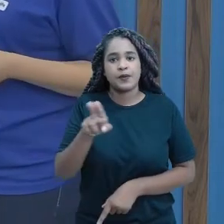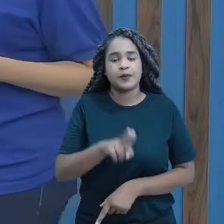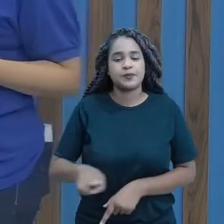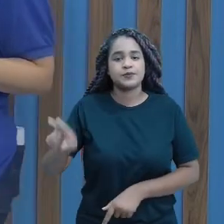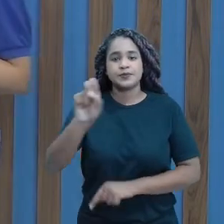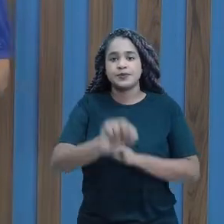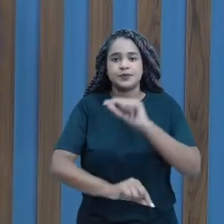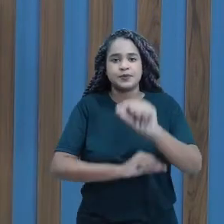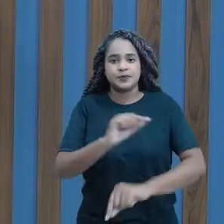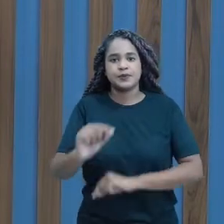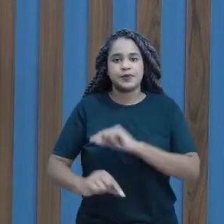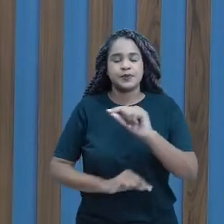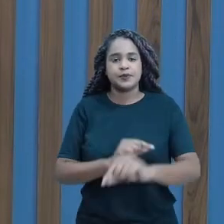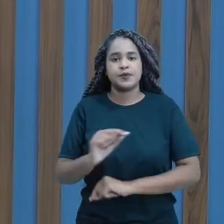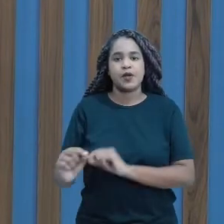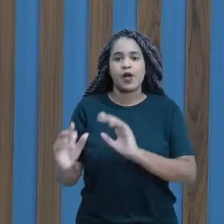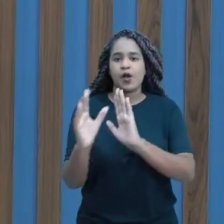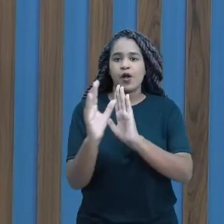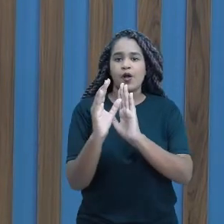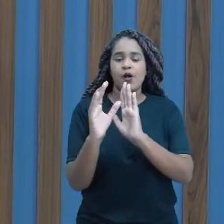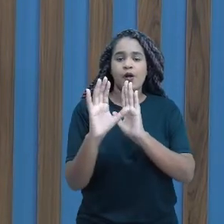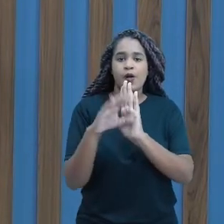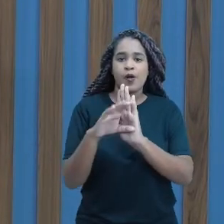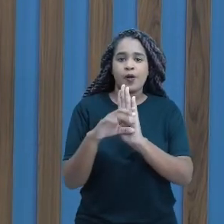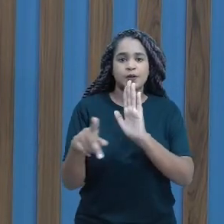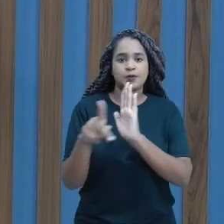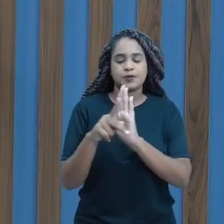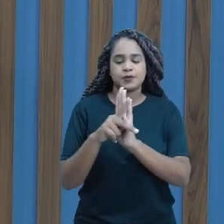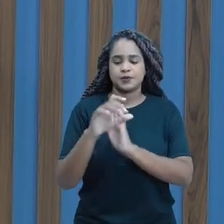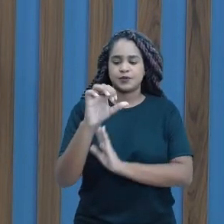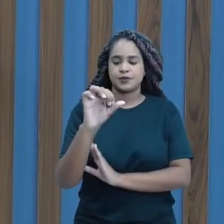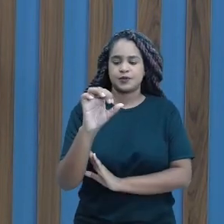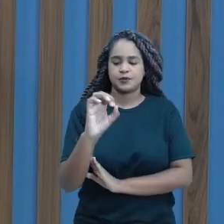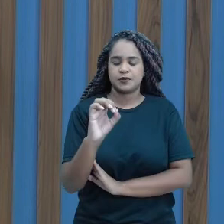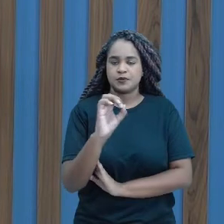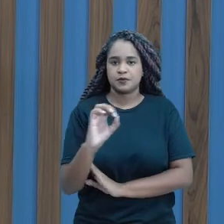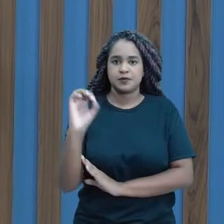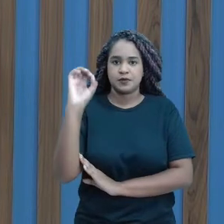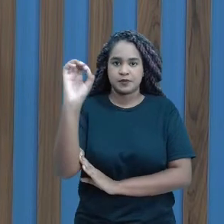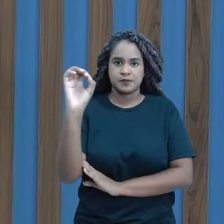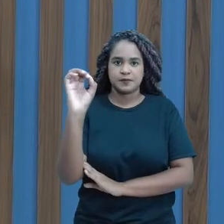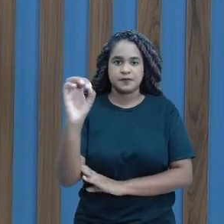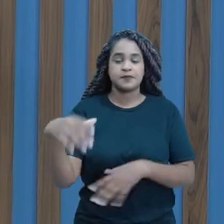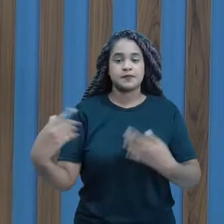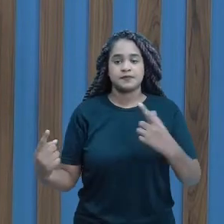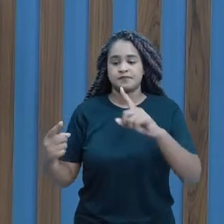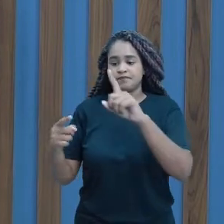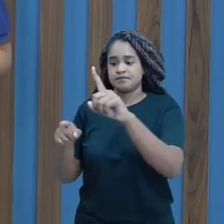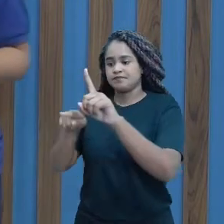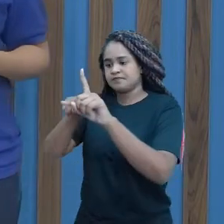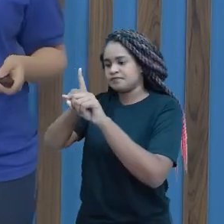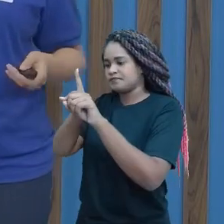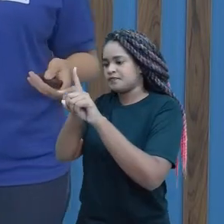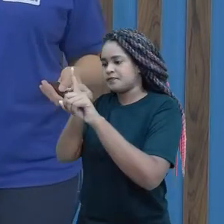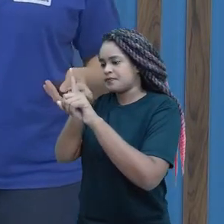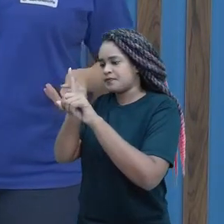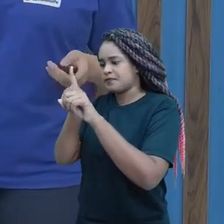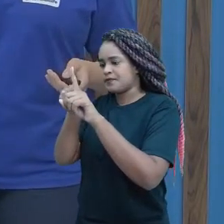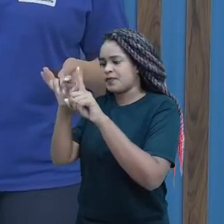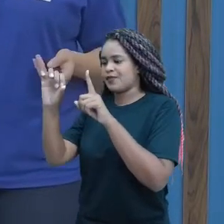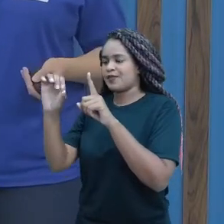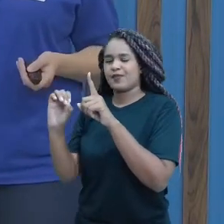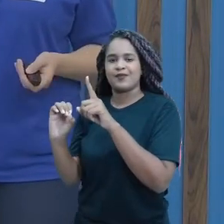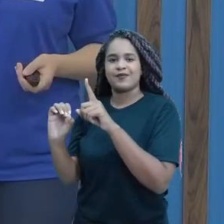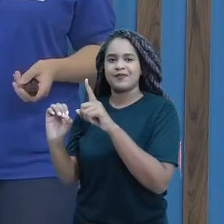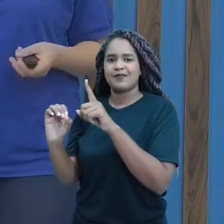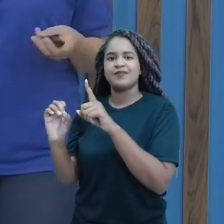90 graus e quando esse raio bate aqui, ó, a gente vai ter que traçar aqui esse ângulo de 90. Então, a gente sempre vai estar formando aí esse